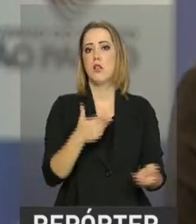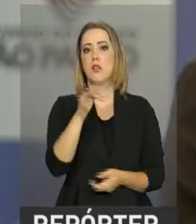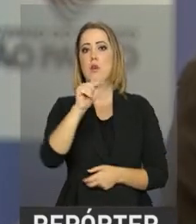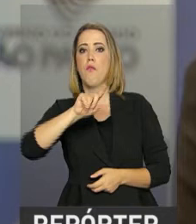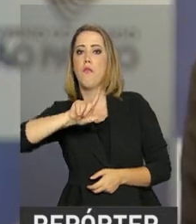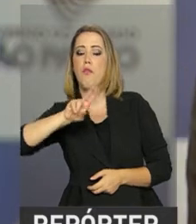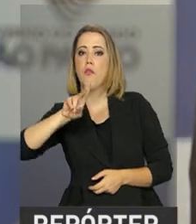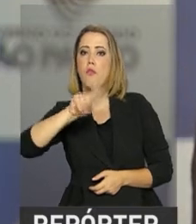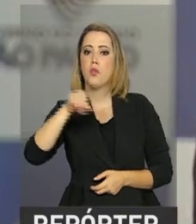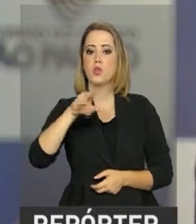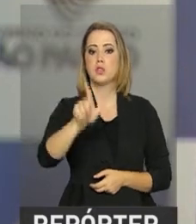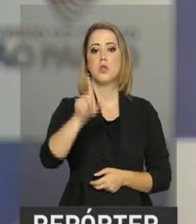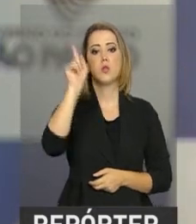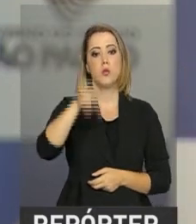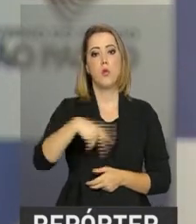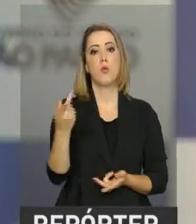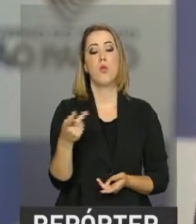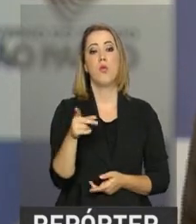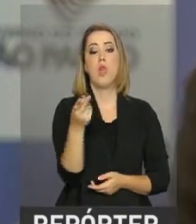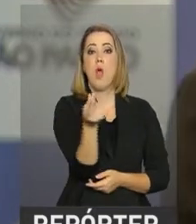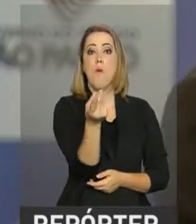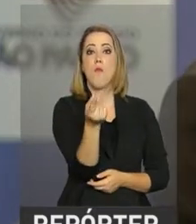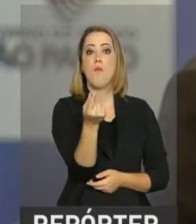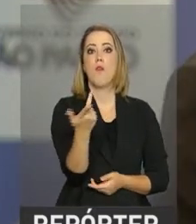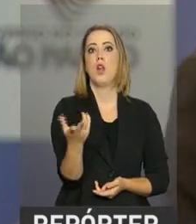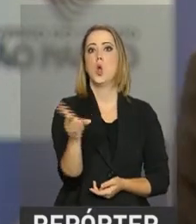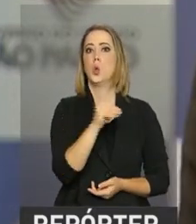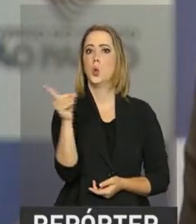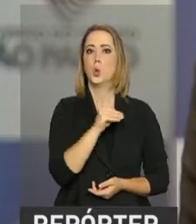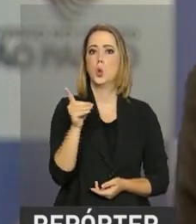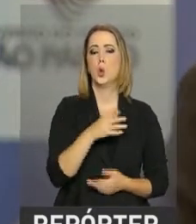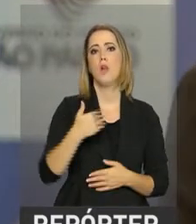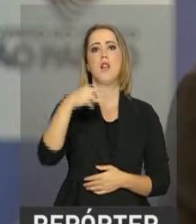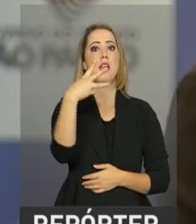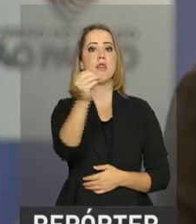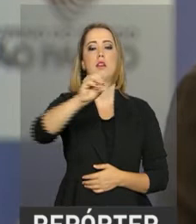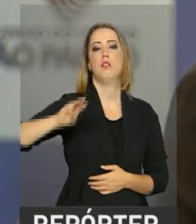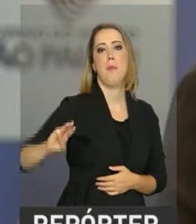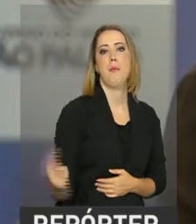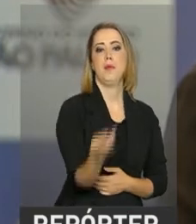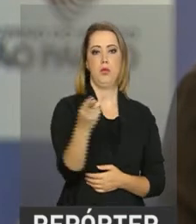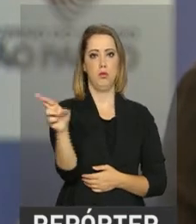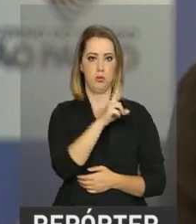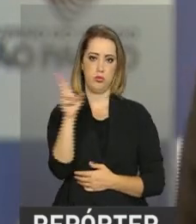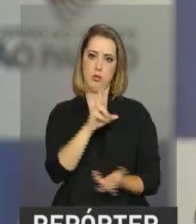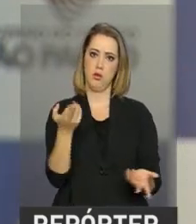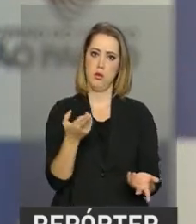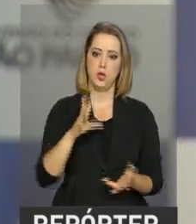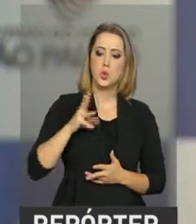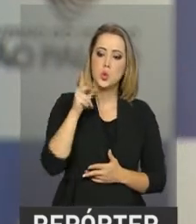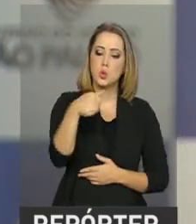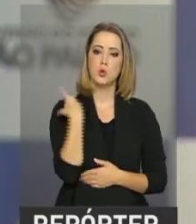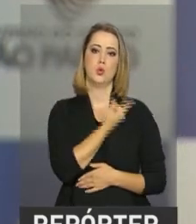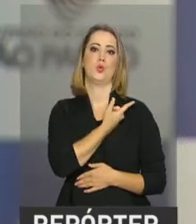873 fuzis, governador, é o preço do fuzil, da importação, do dólar, são 30 milhões de reais que